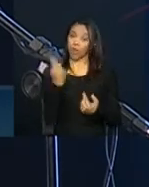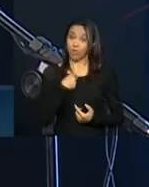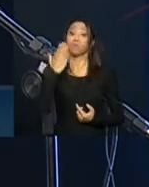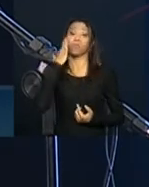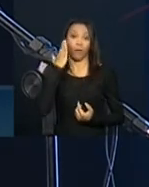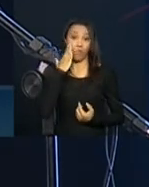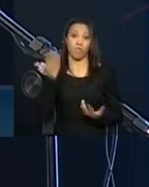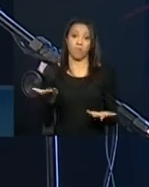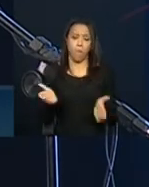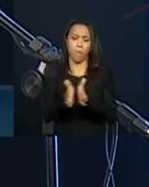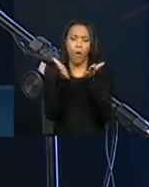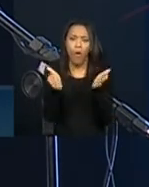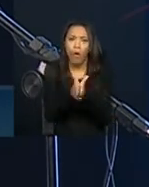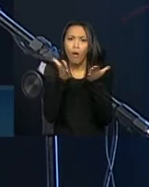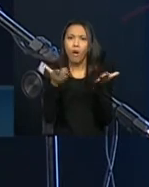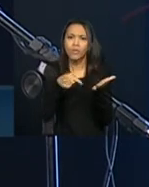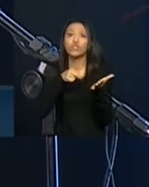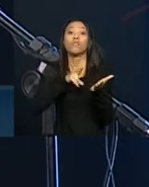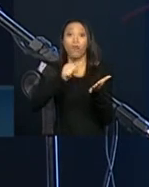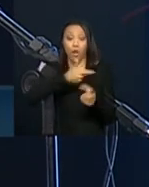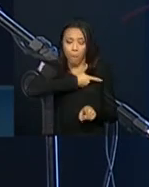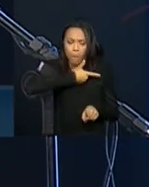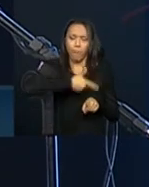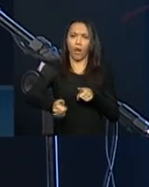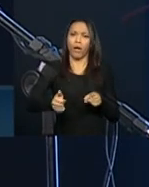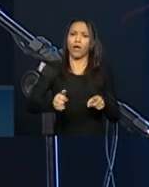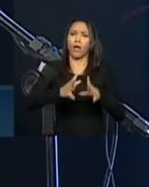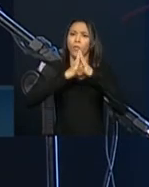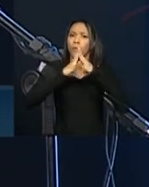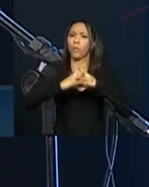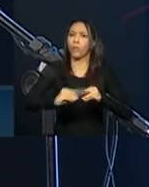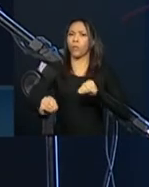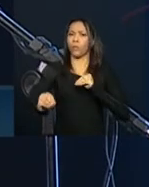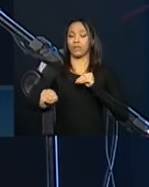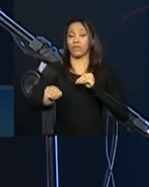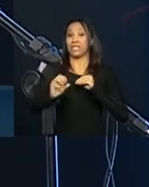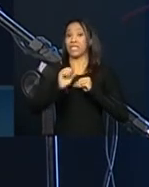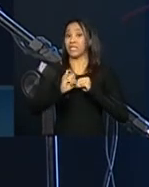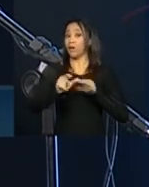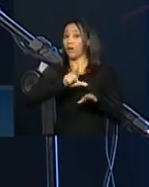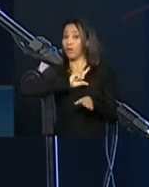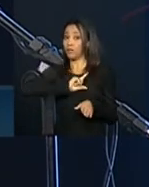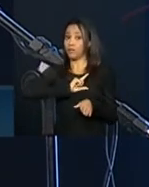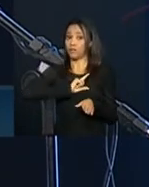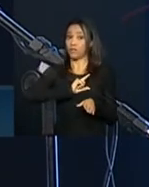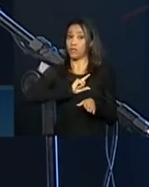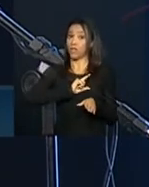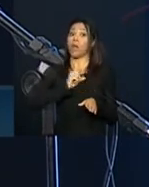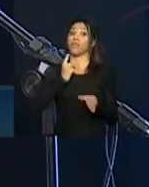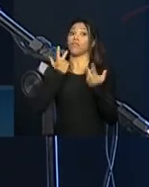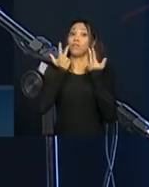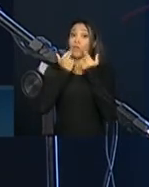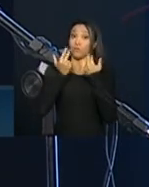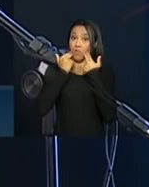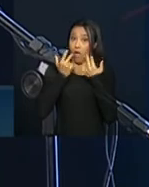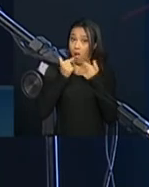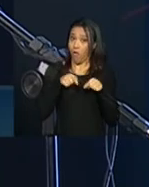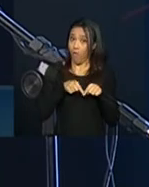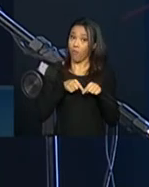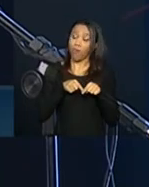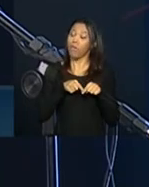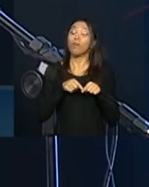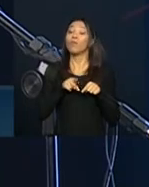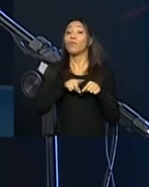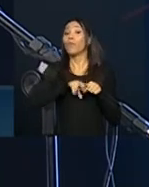pobreza não só vai ser superada se ela não for tratada como natural, ela não é